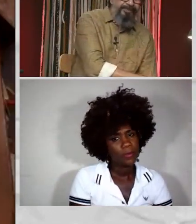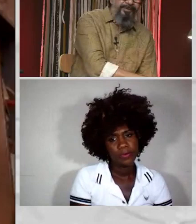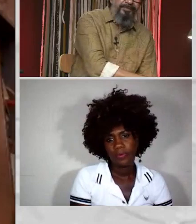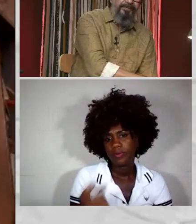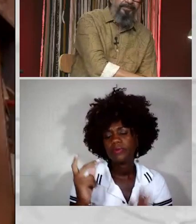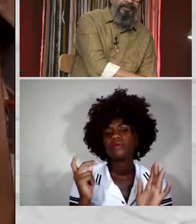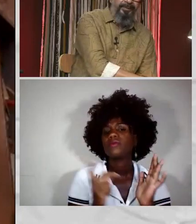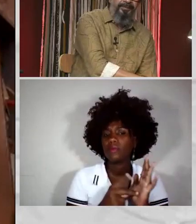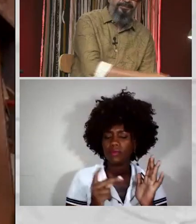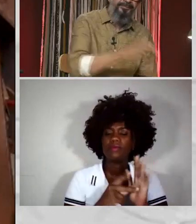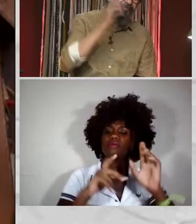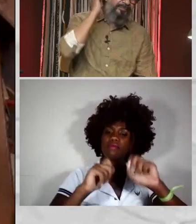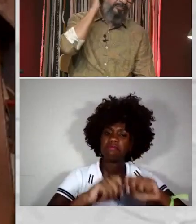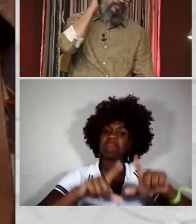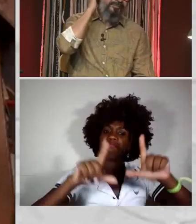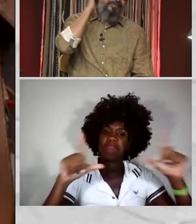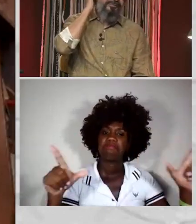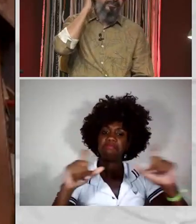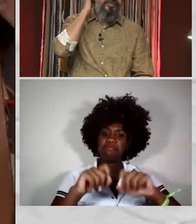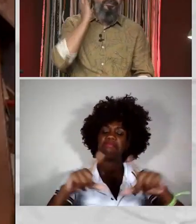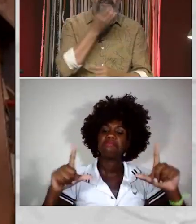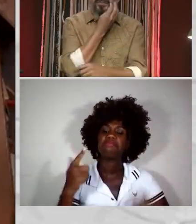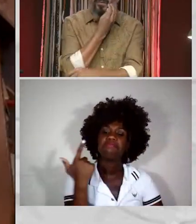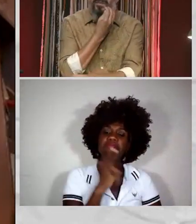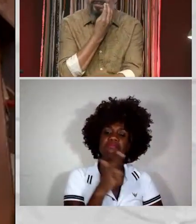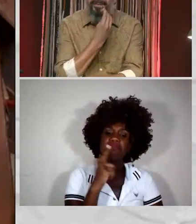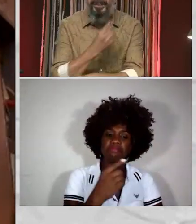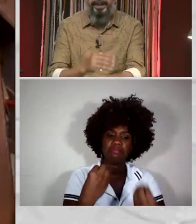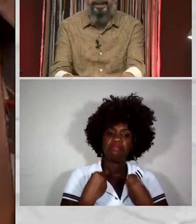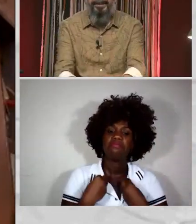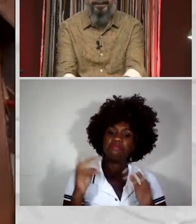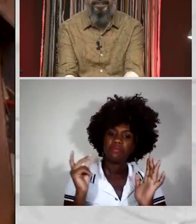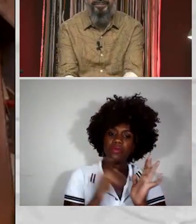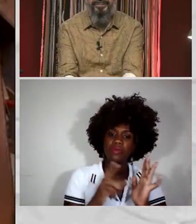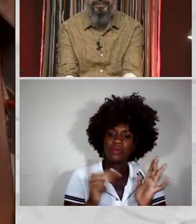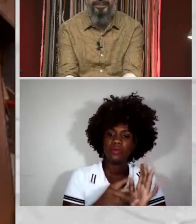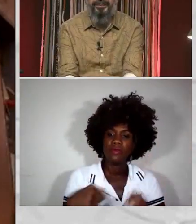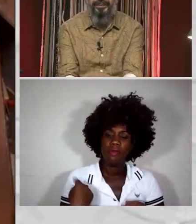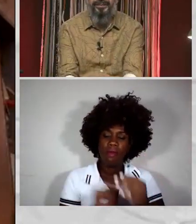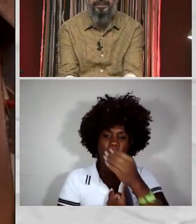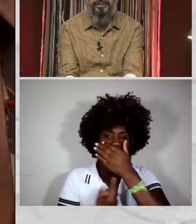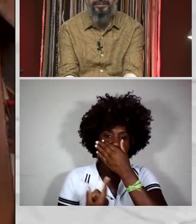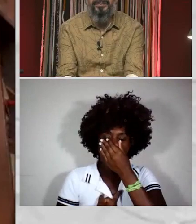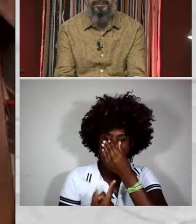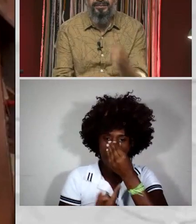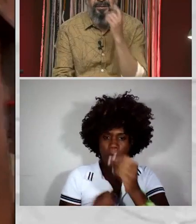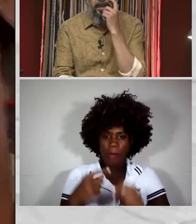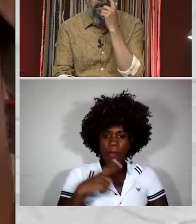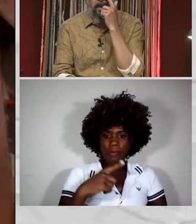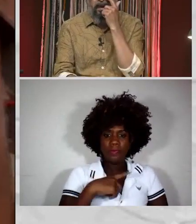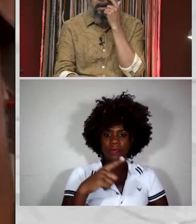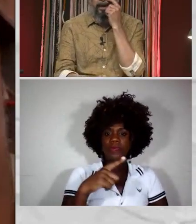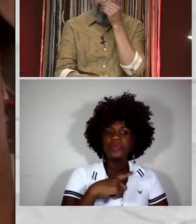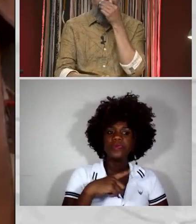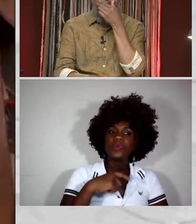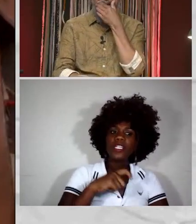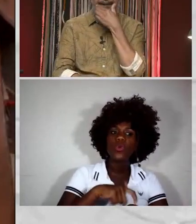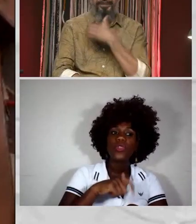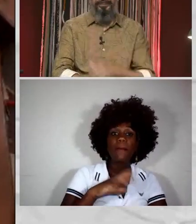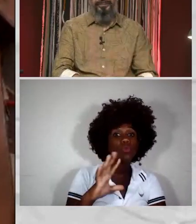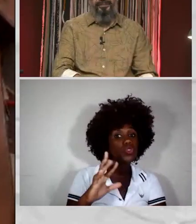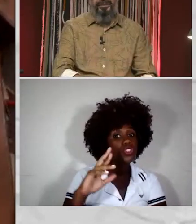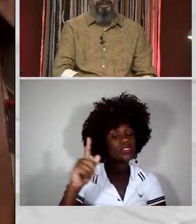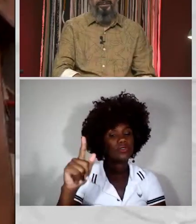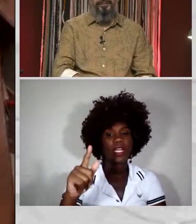essas plataformas nos mostraram, não é? Então eu percebo que nós ganhamos um outro tempo aí, uma maneira